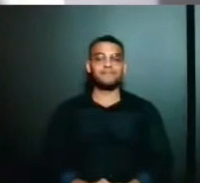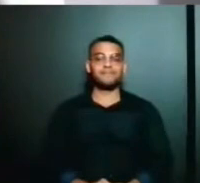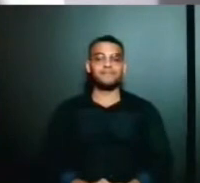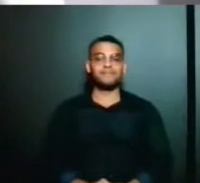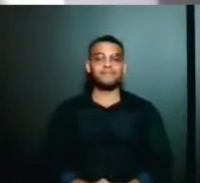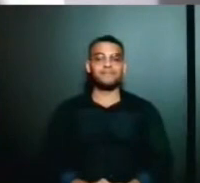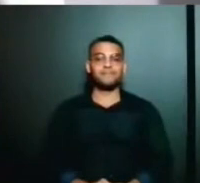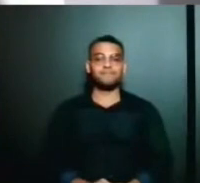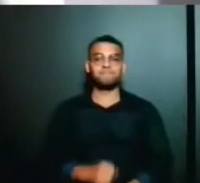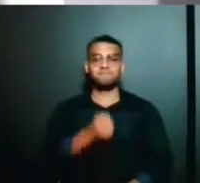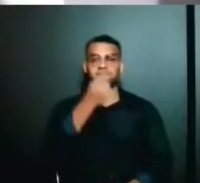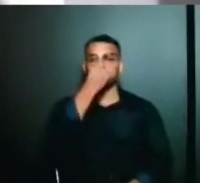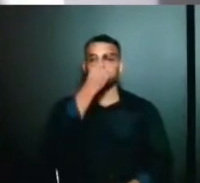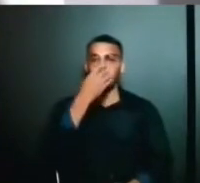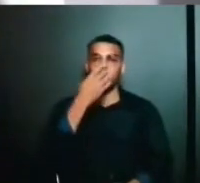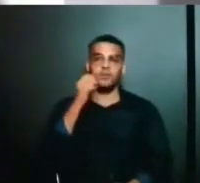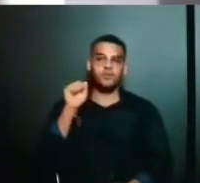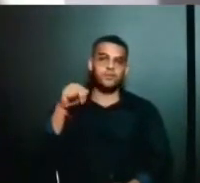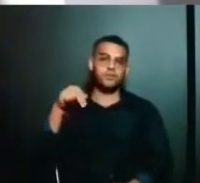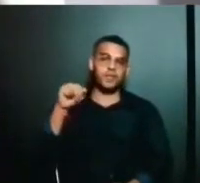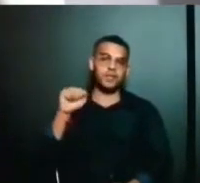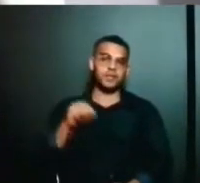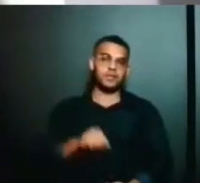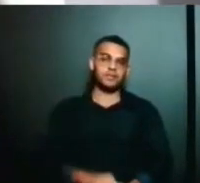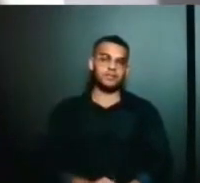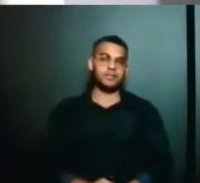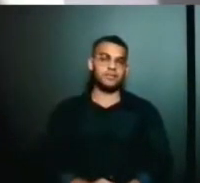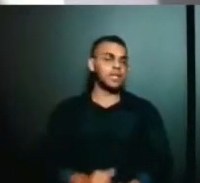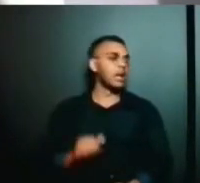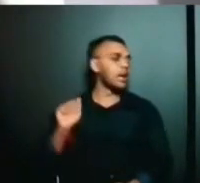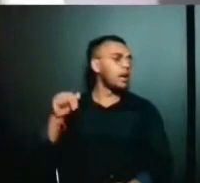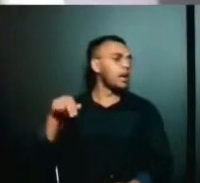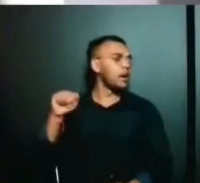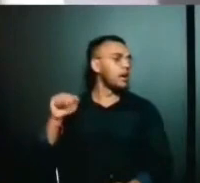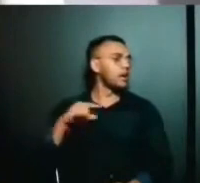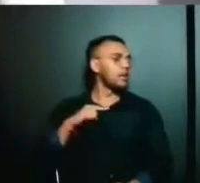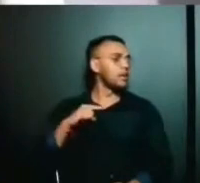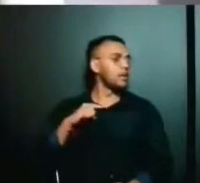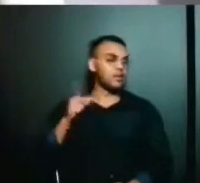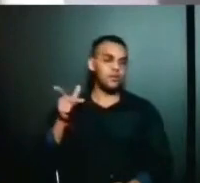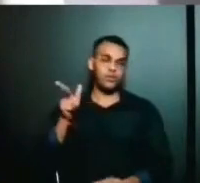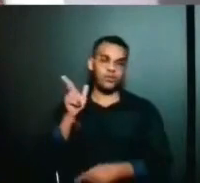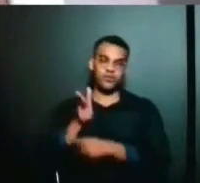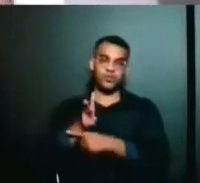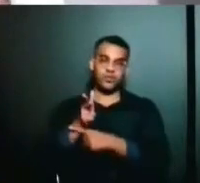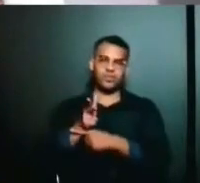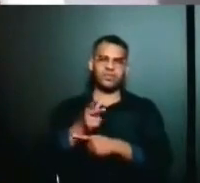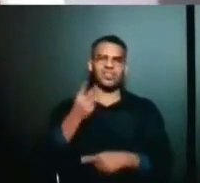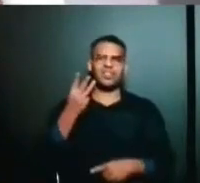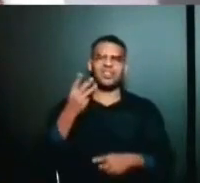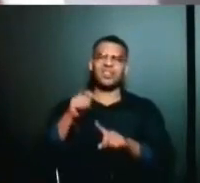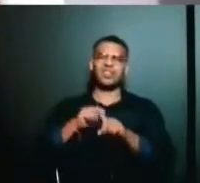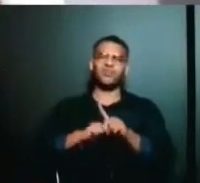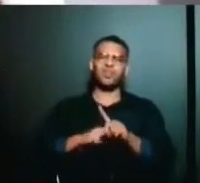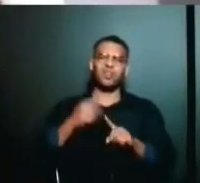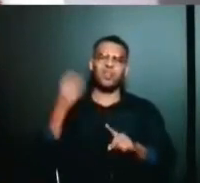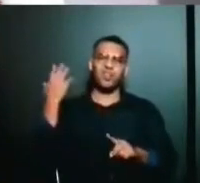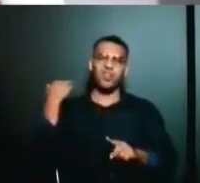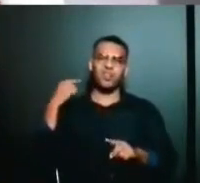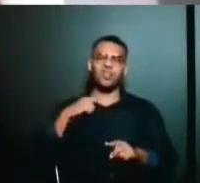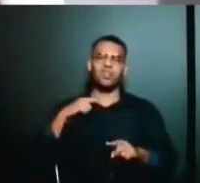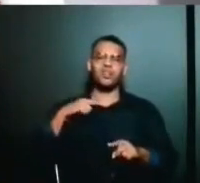Muito bom, Ana. A Ana Campagnolo tem um vídeo nesse mesmo sentido. Faz uns 3 meses, Ana, você estava na